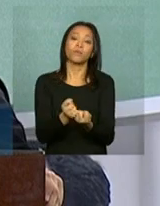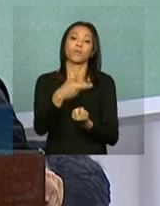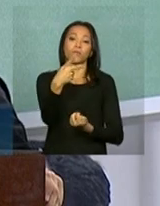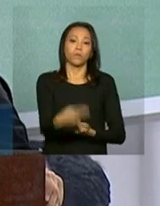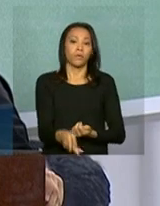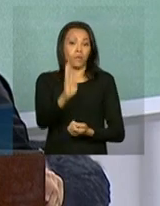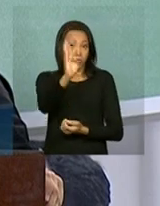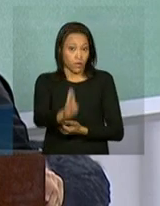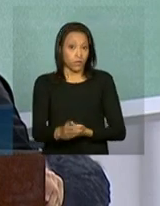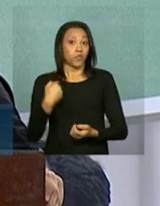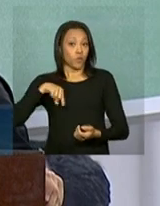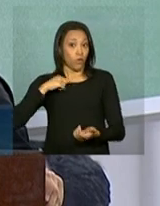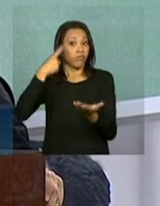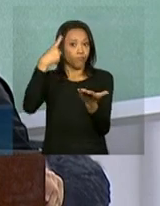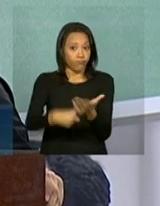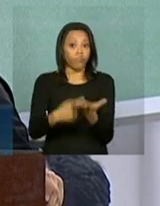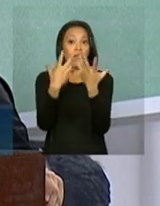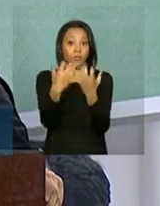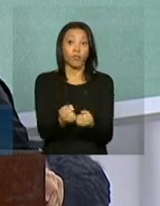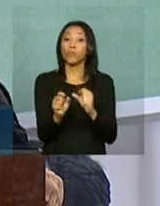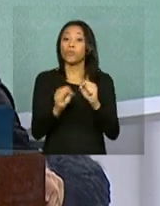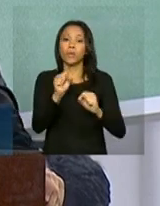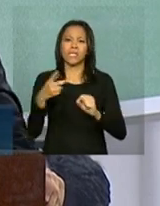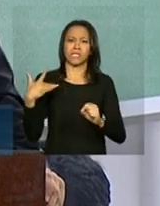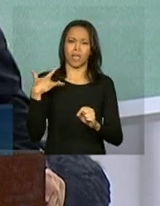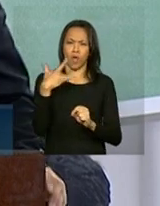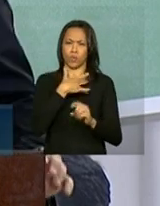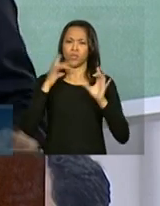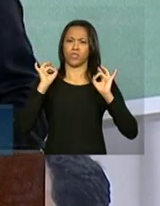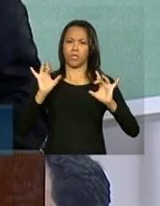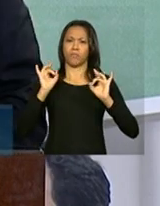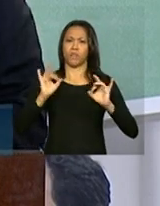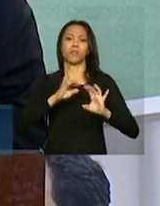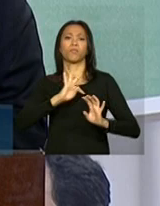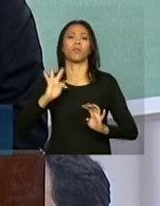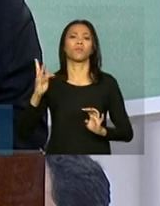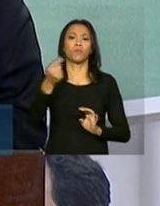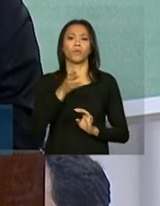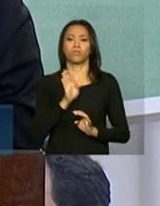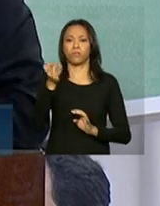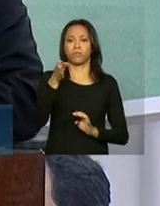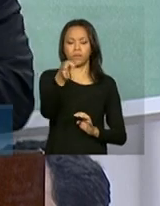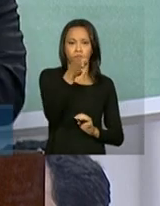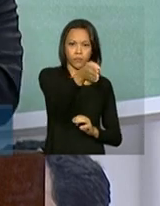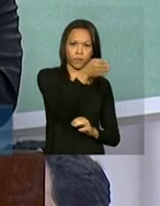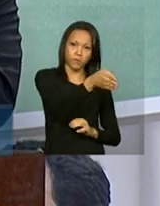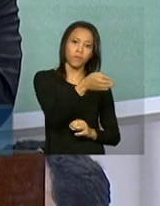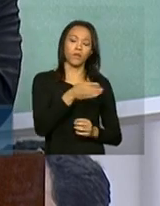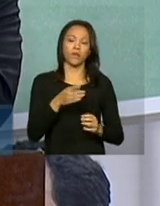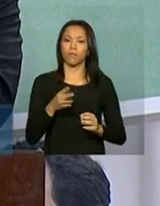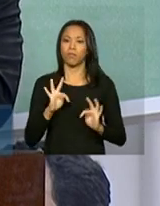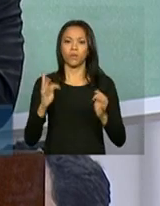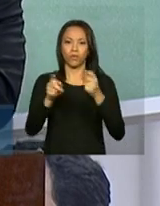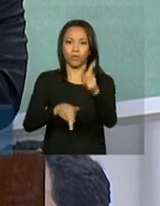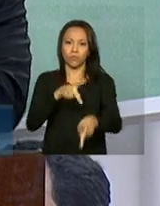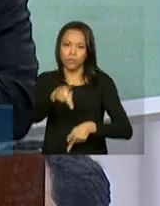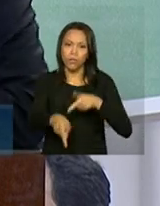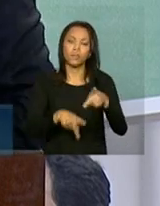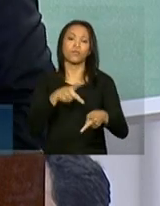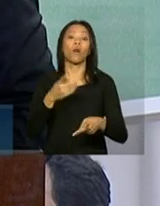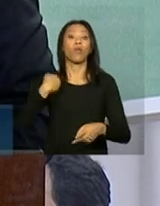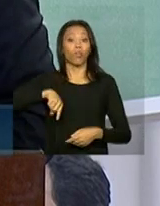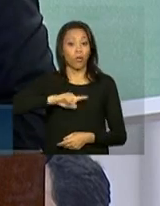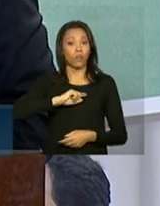país assumiu, que é levar a saúde pública com qualidade universal e gratuita para toda a sua população.